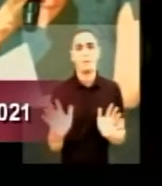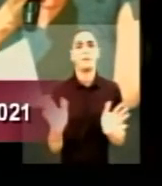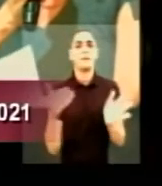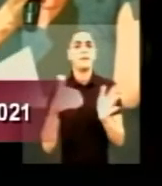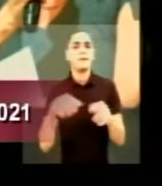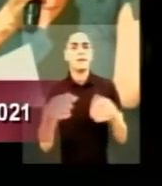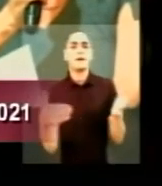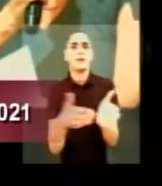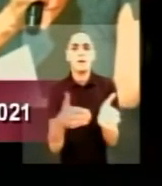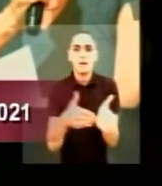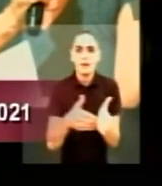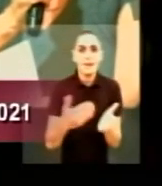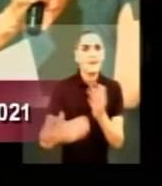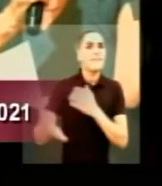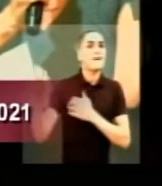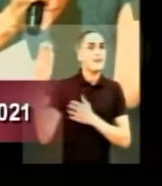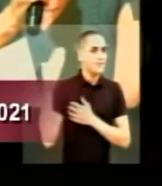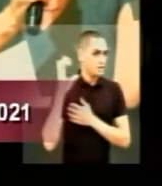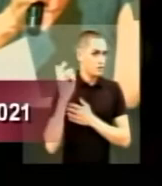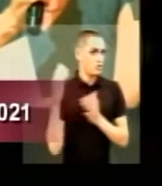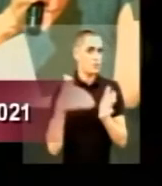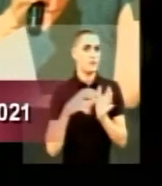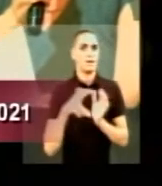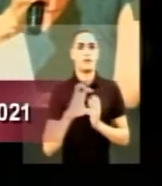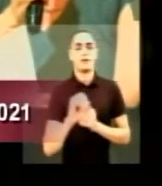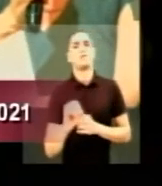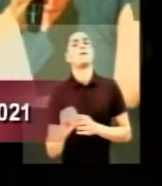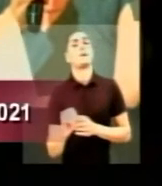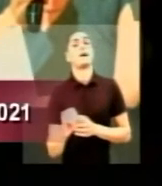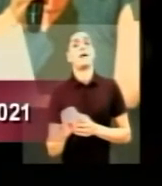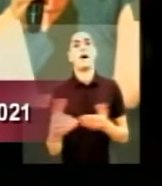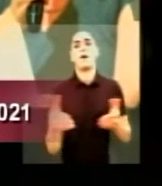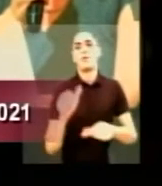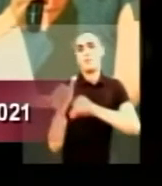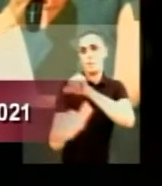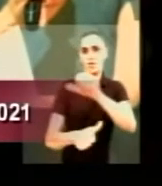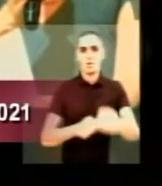e hoje o Estado está restringindo para 25 pessoas.